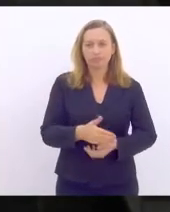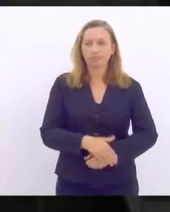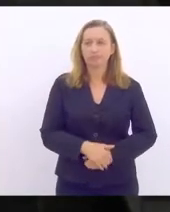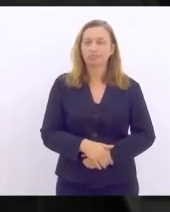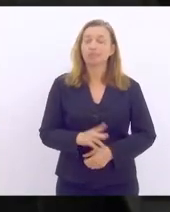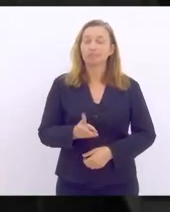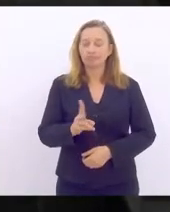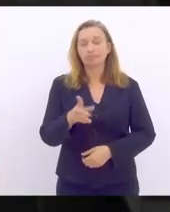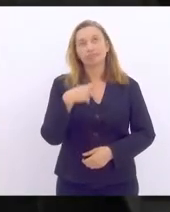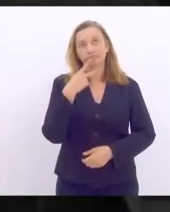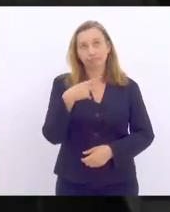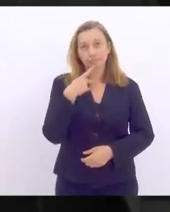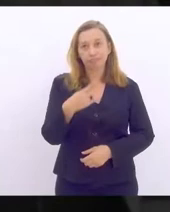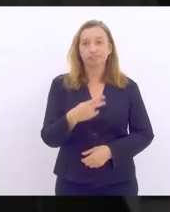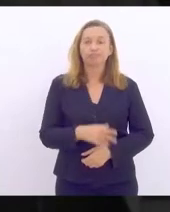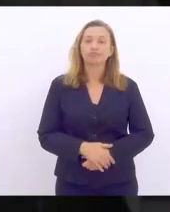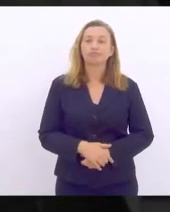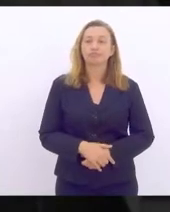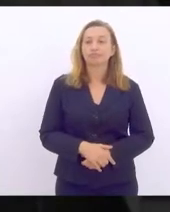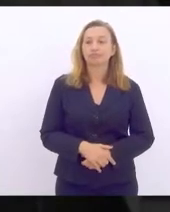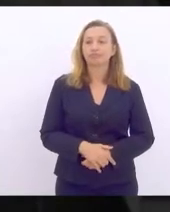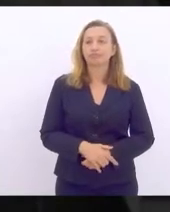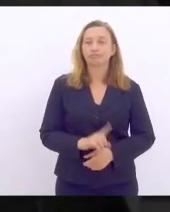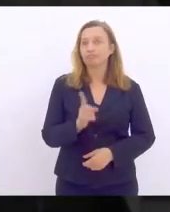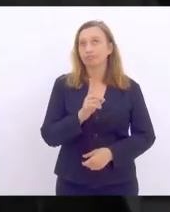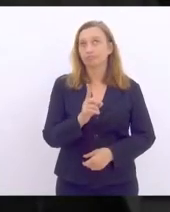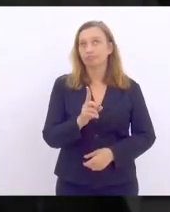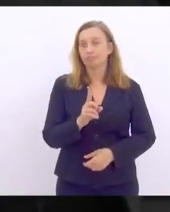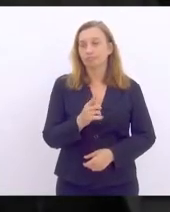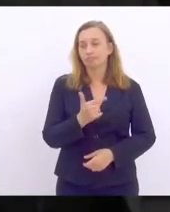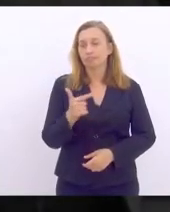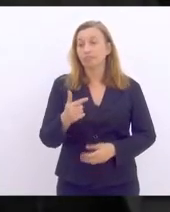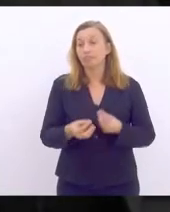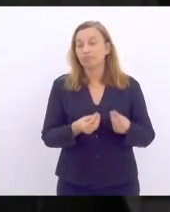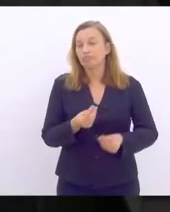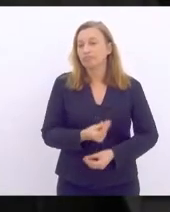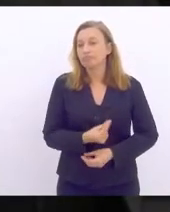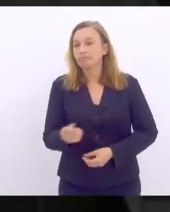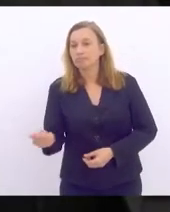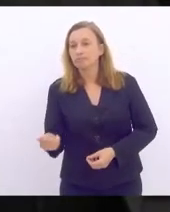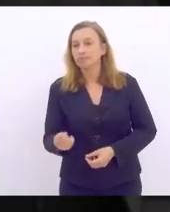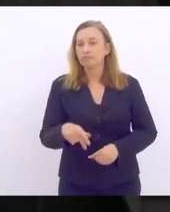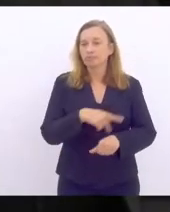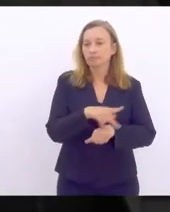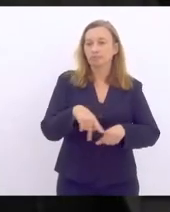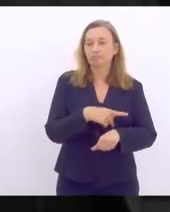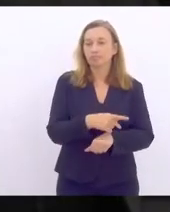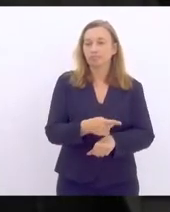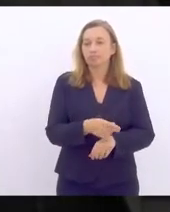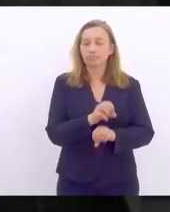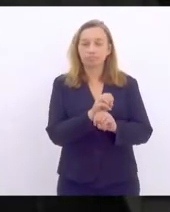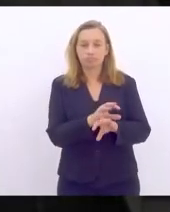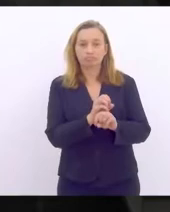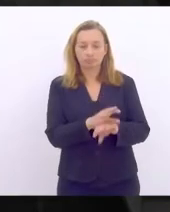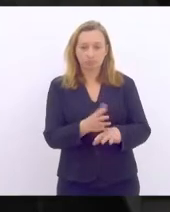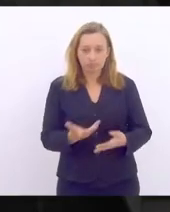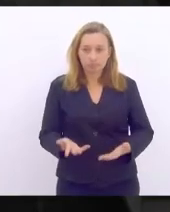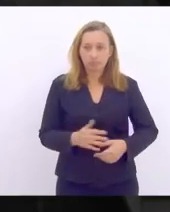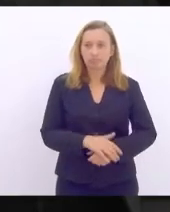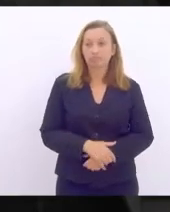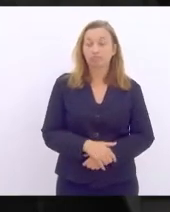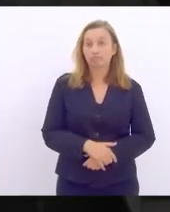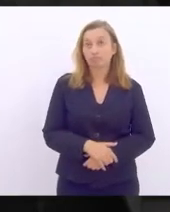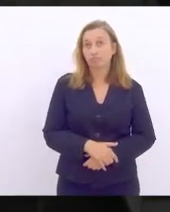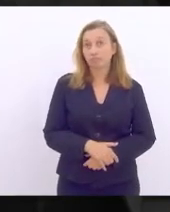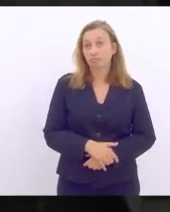sempre dizem que não tem saída para o país sem educação e isso